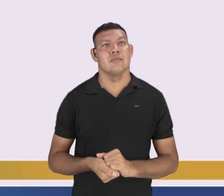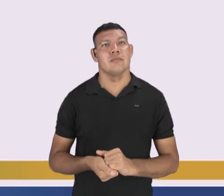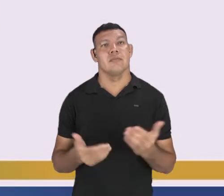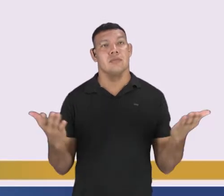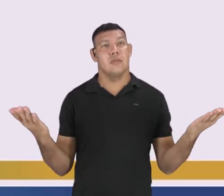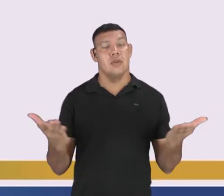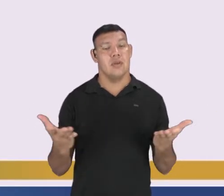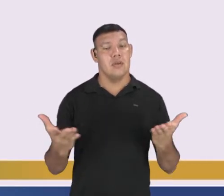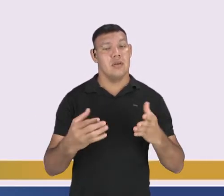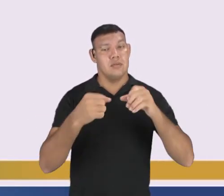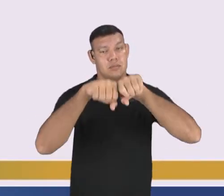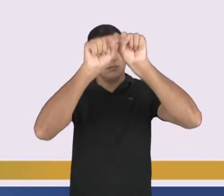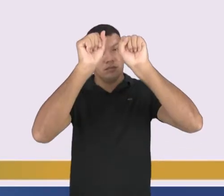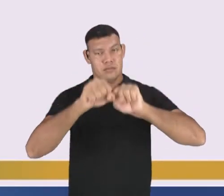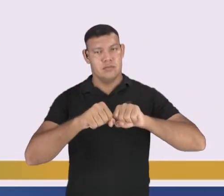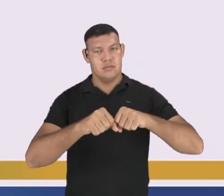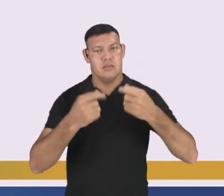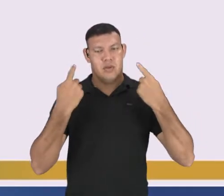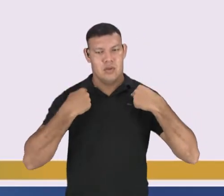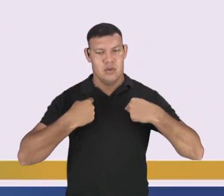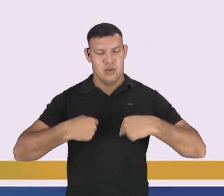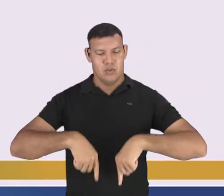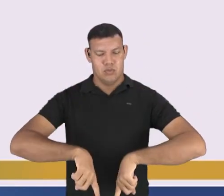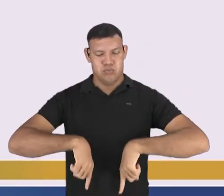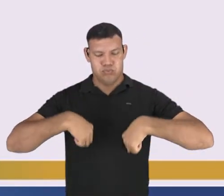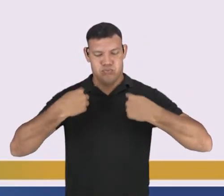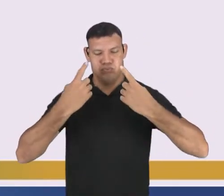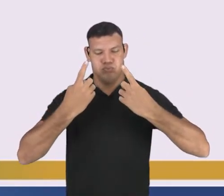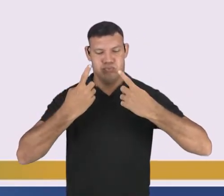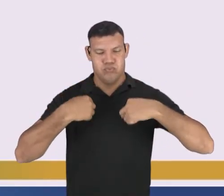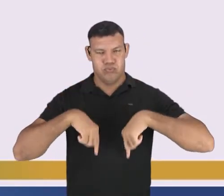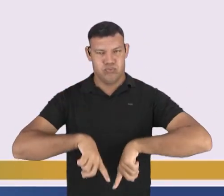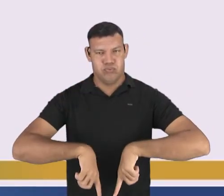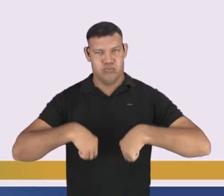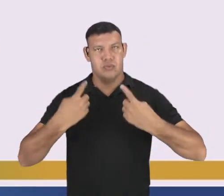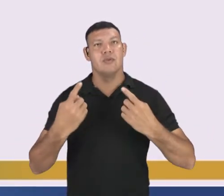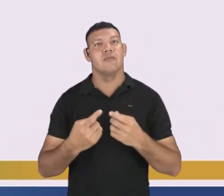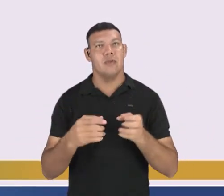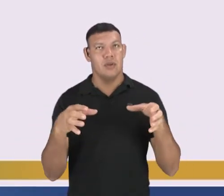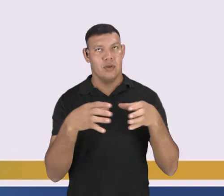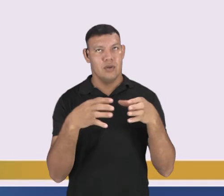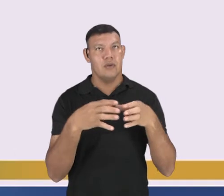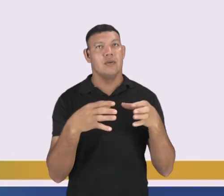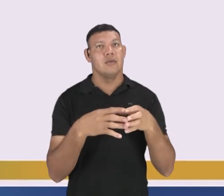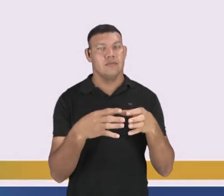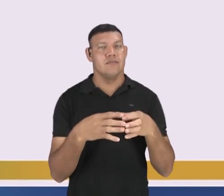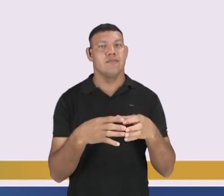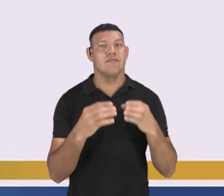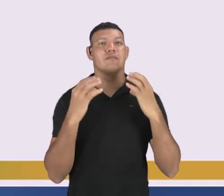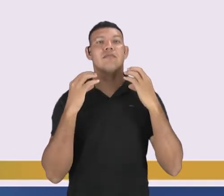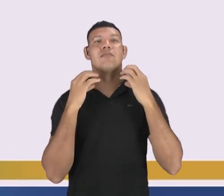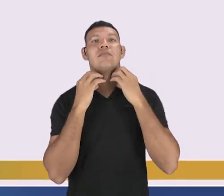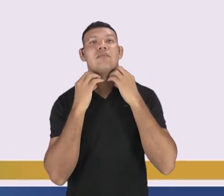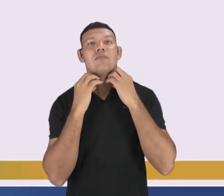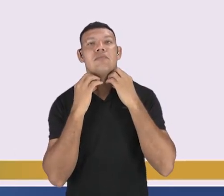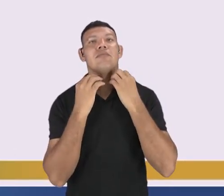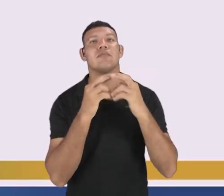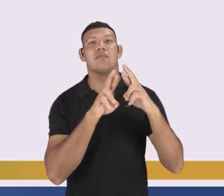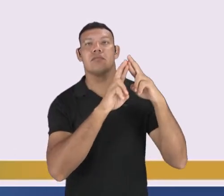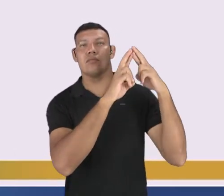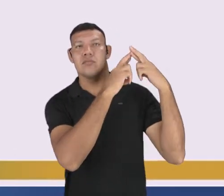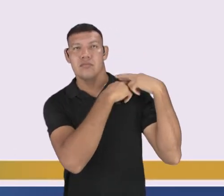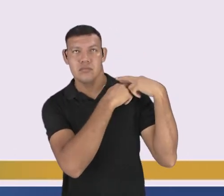Bom, além disso, nós temos o nosso sistema endócrino. O sistema endócrino, ele é um conjunto de glândulas, né, responsáveis